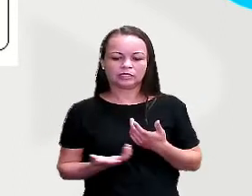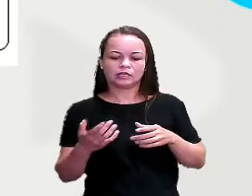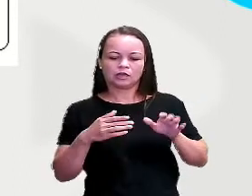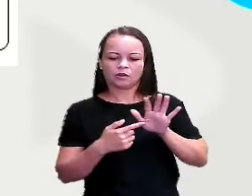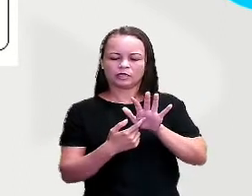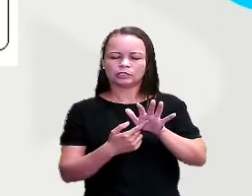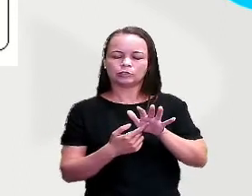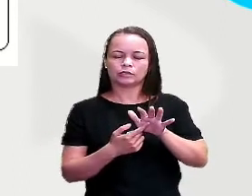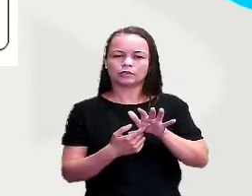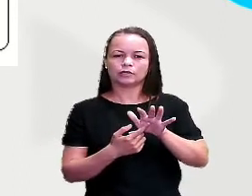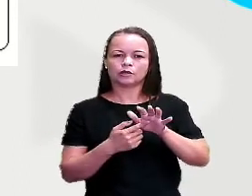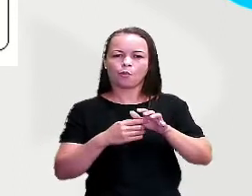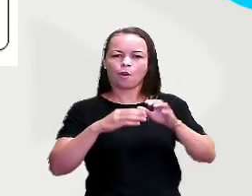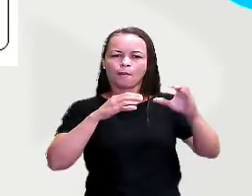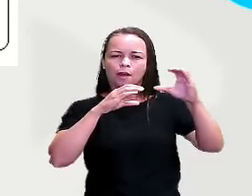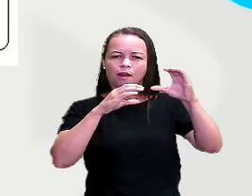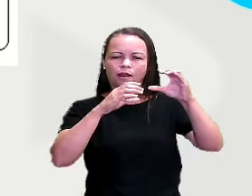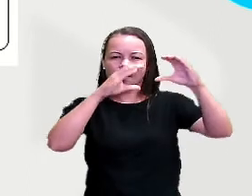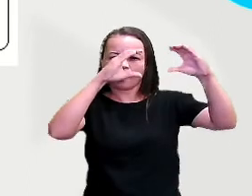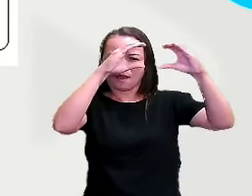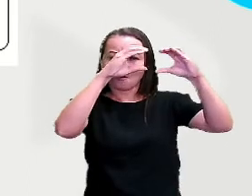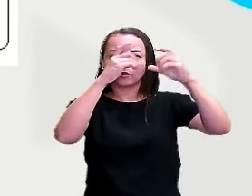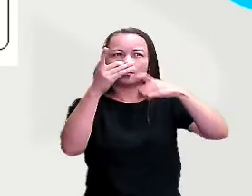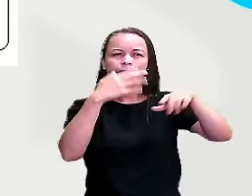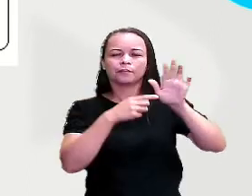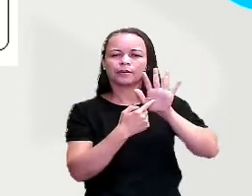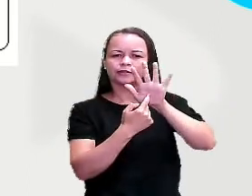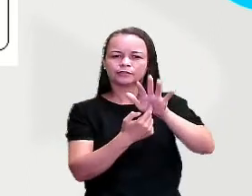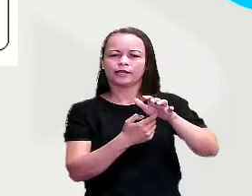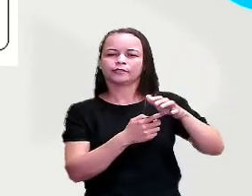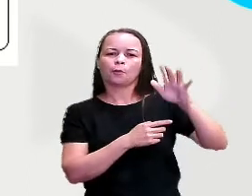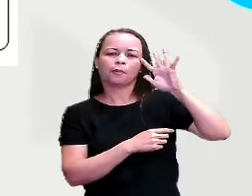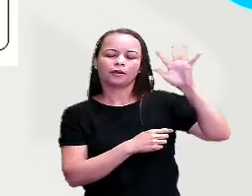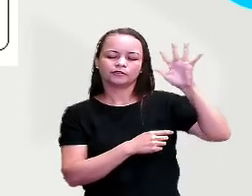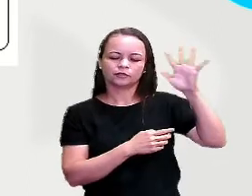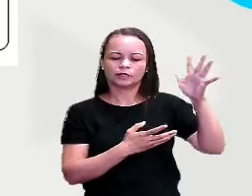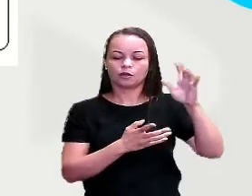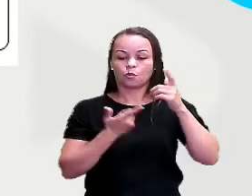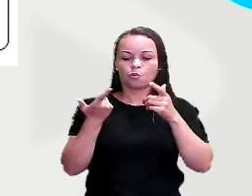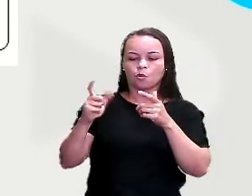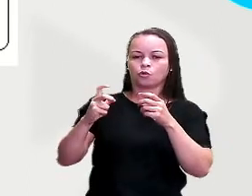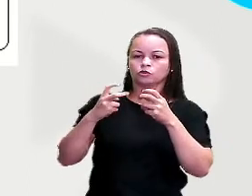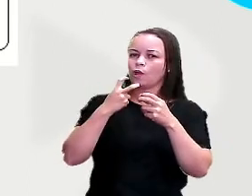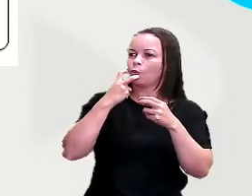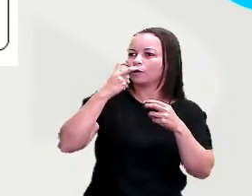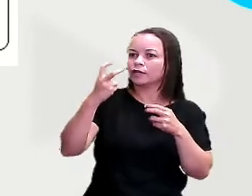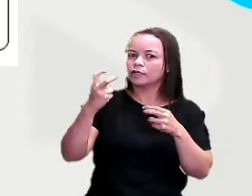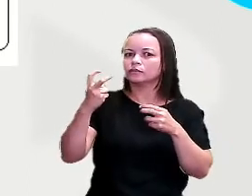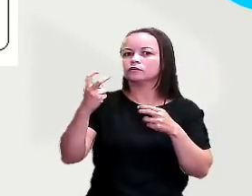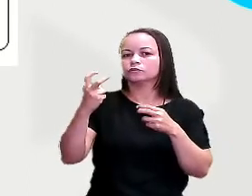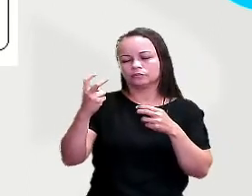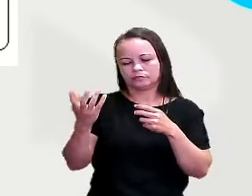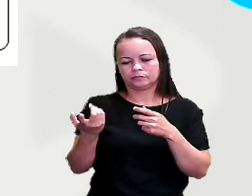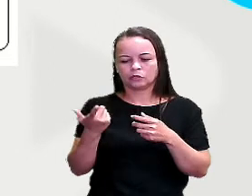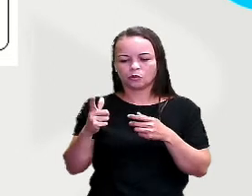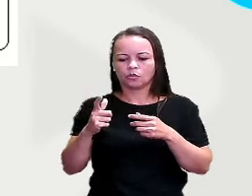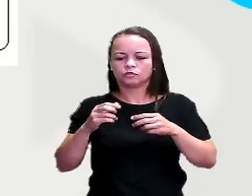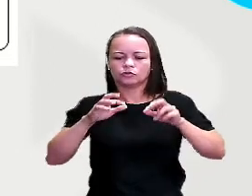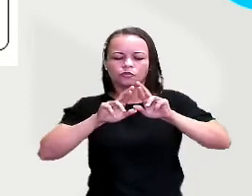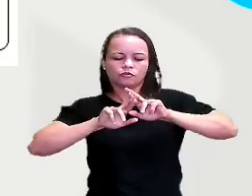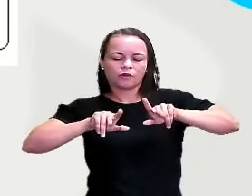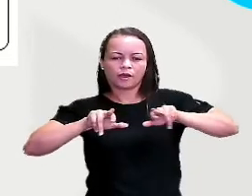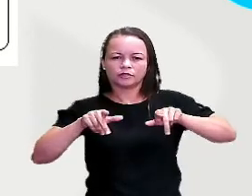representa o pensamento do personagem, ó. Esse outro é o grito do personagem. Esse, com várias direções,